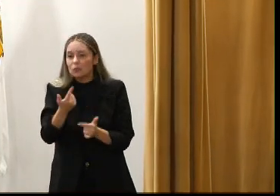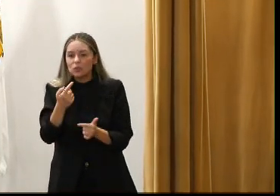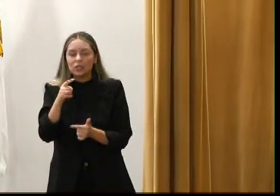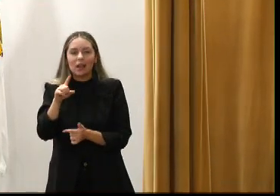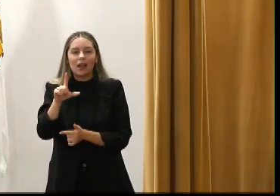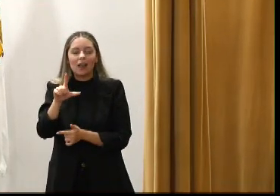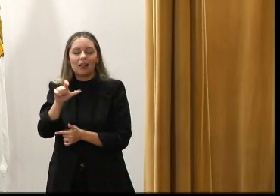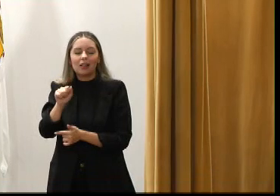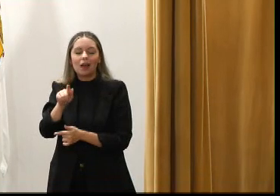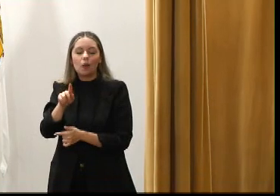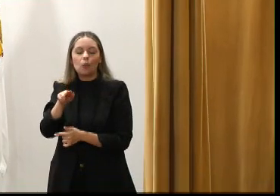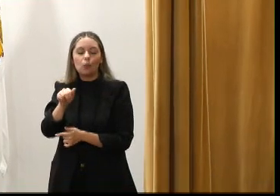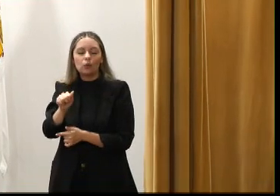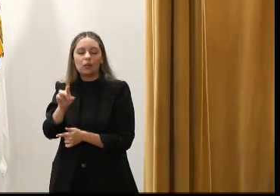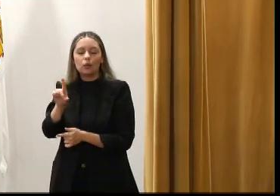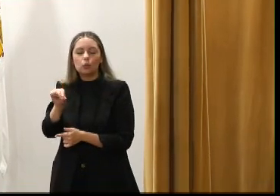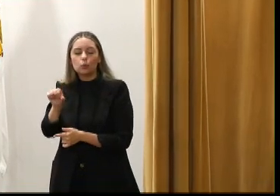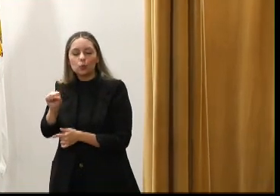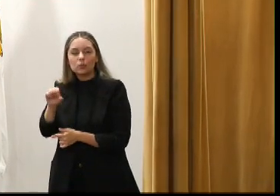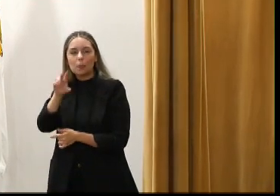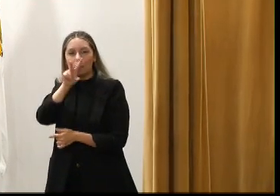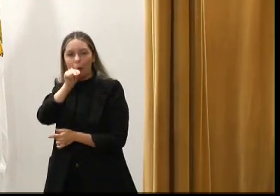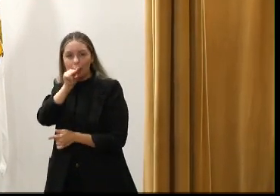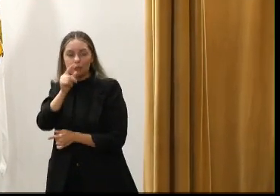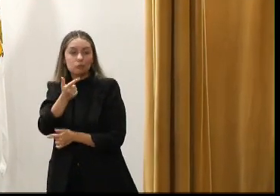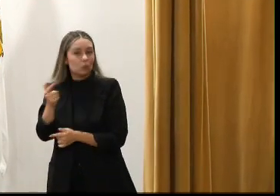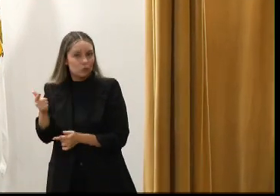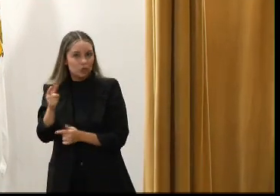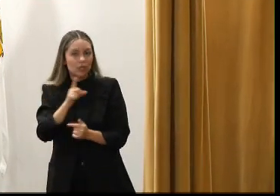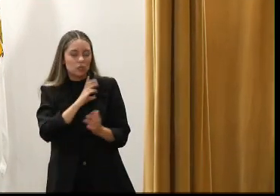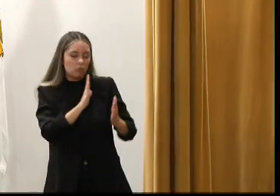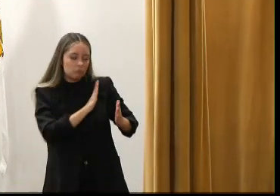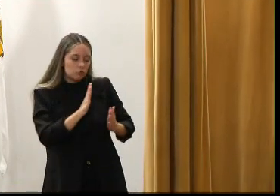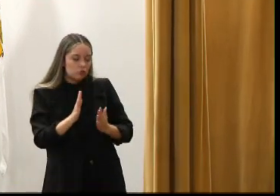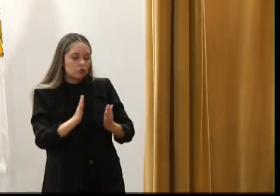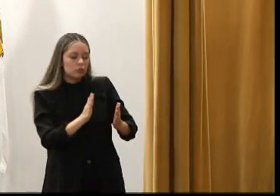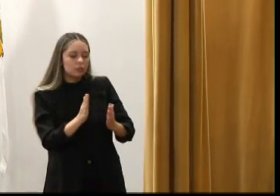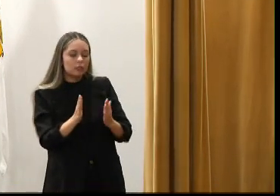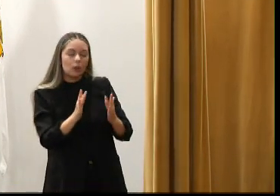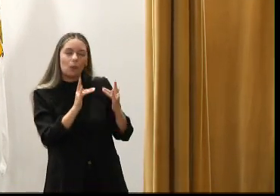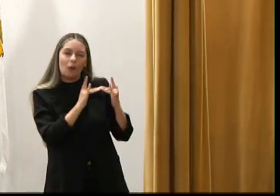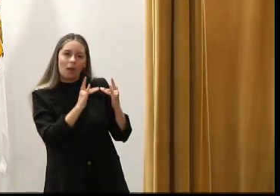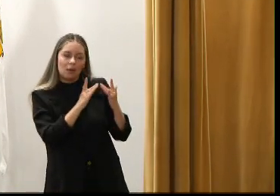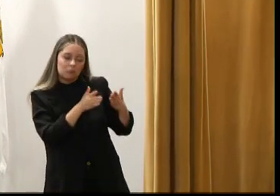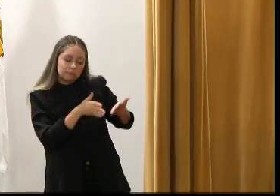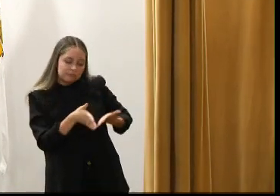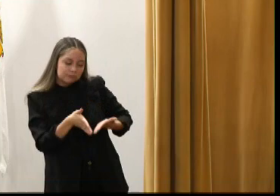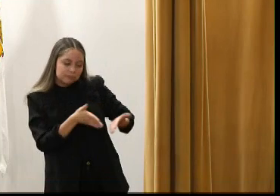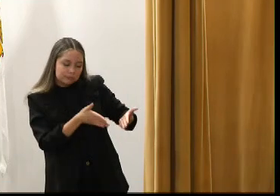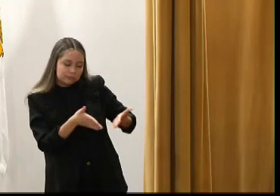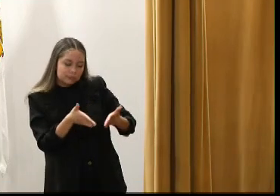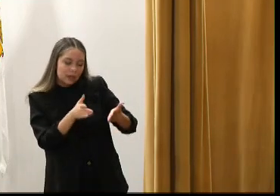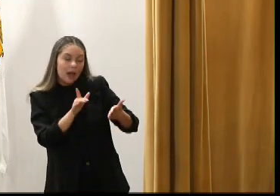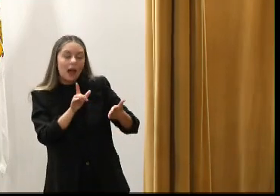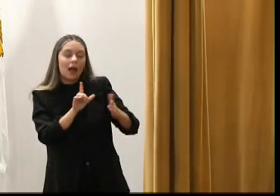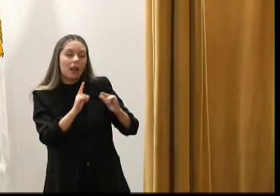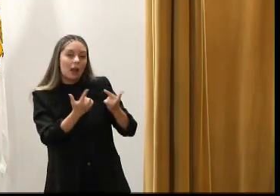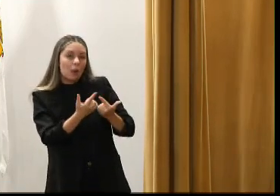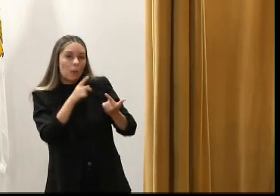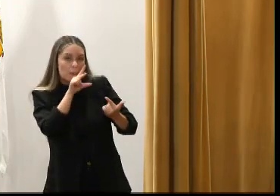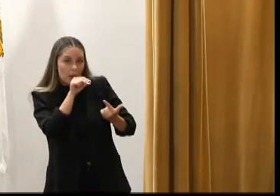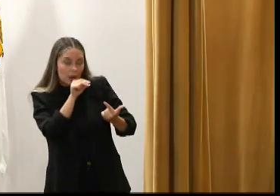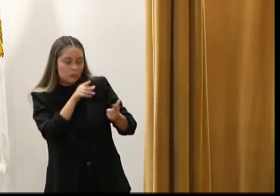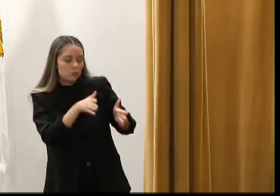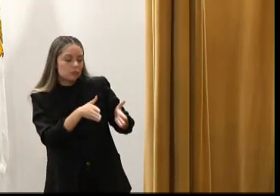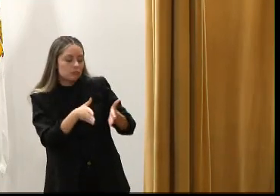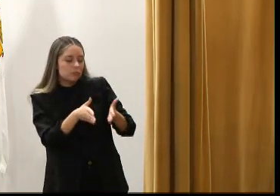E eu tinha o Jacuí escorrendo pela várzea do Guaíba, aqui descendo pela várzea da Laguna dos Patos,